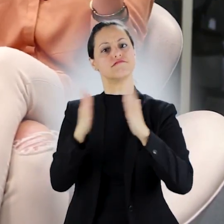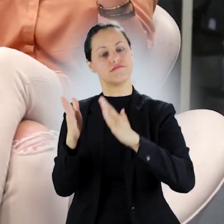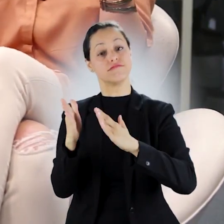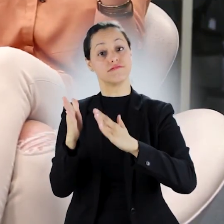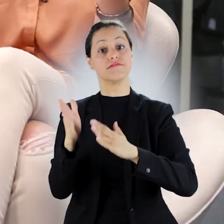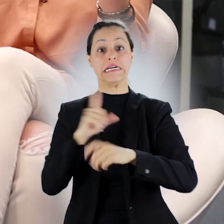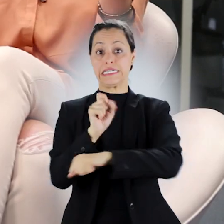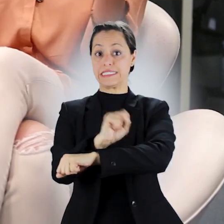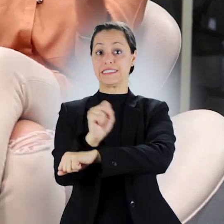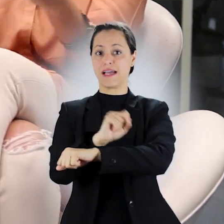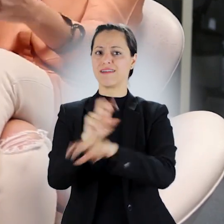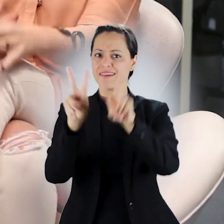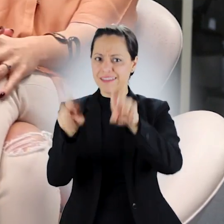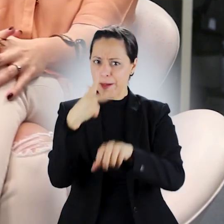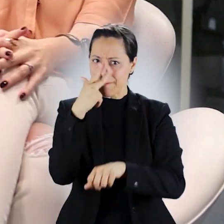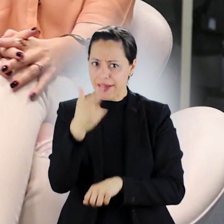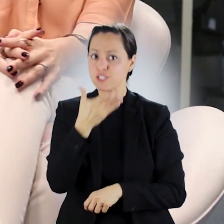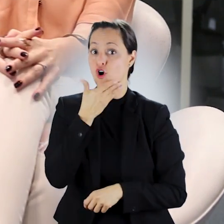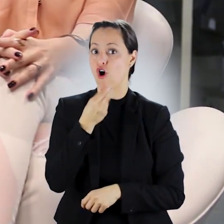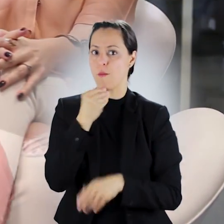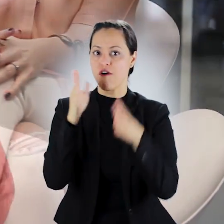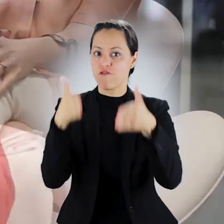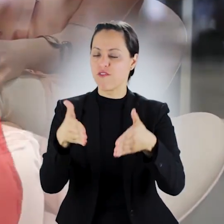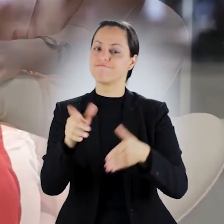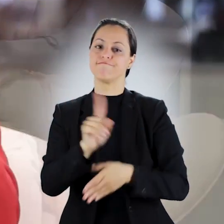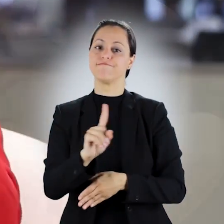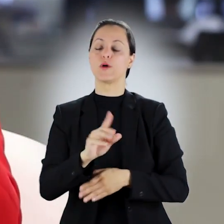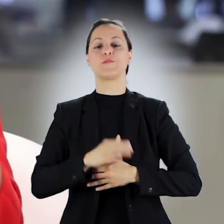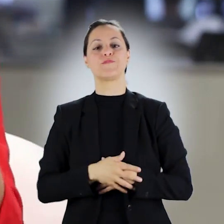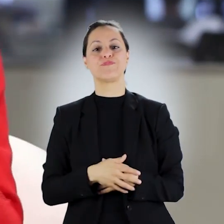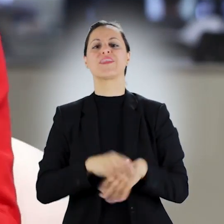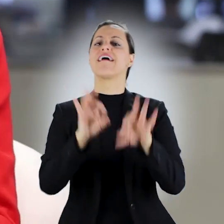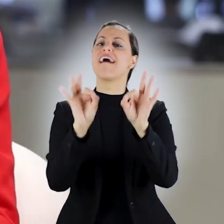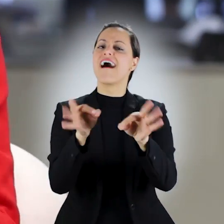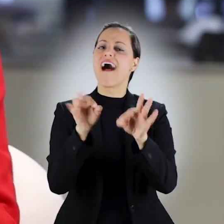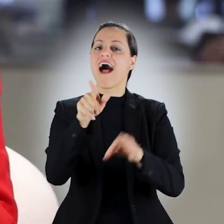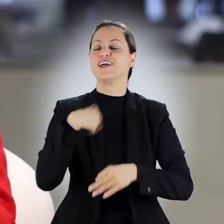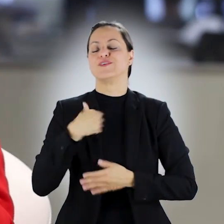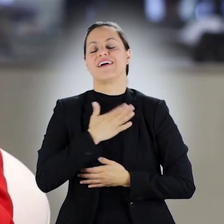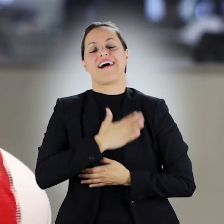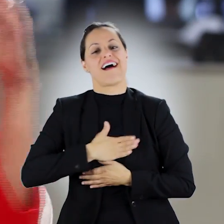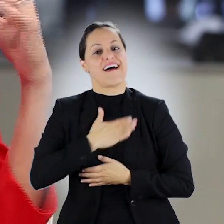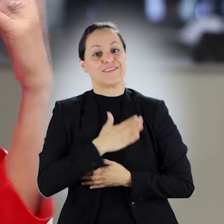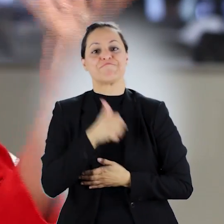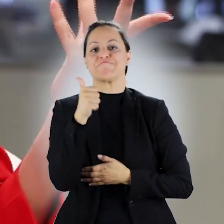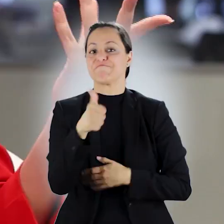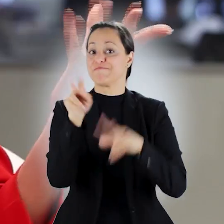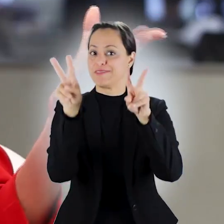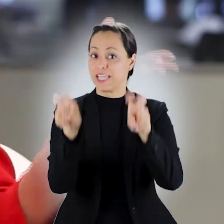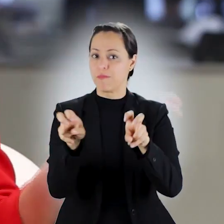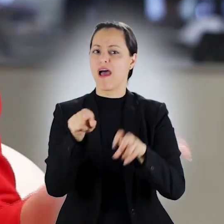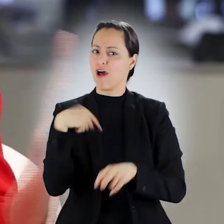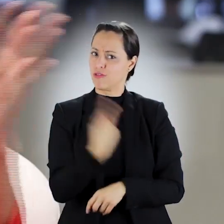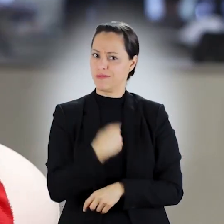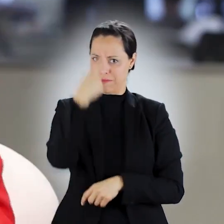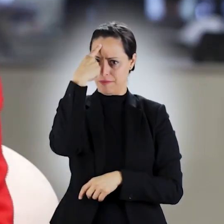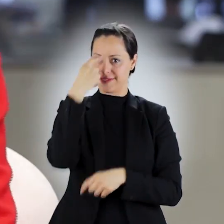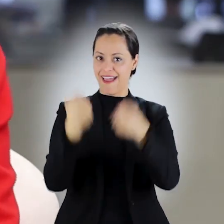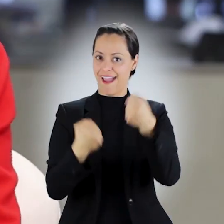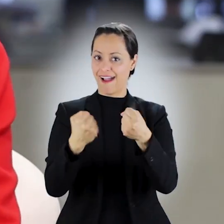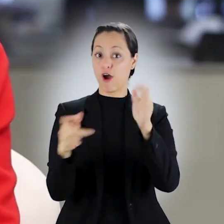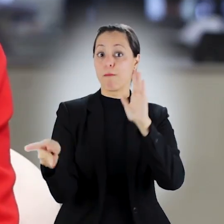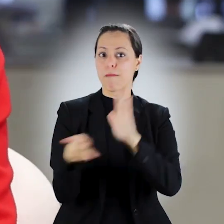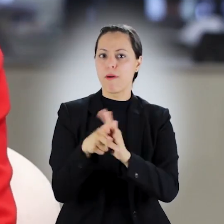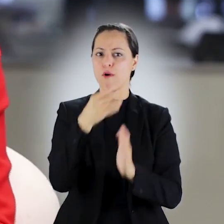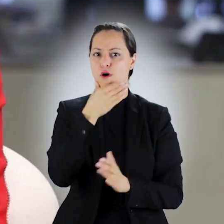ainda meio é um assunto masculino, né? Você sabe que isso é uma outra coisa que eu adoro falar também, assim, porque a gente tem a impressão de que carro é um